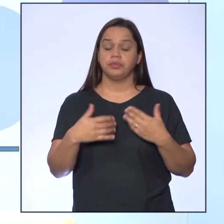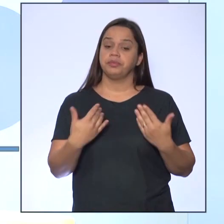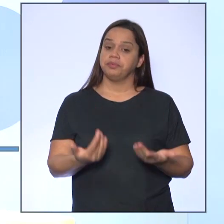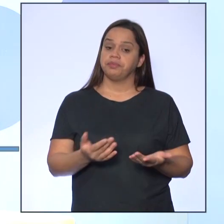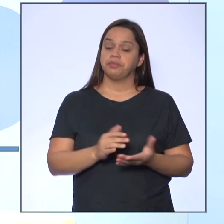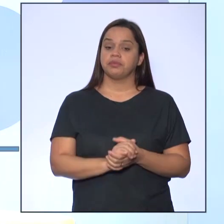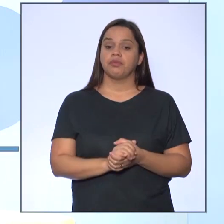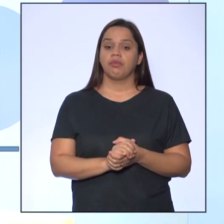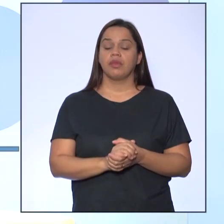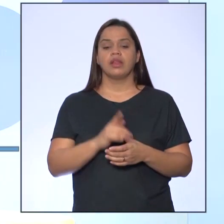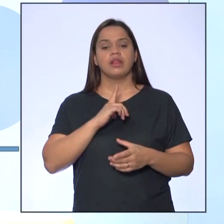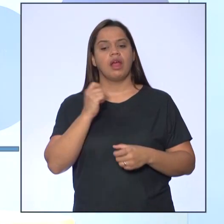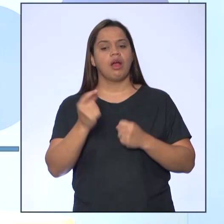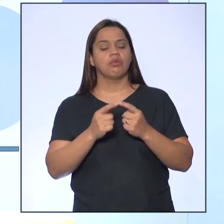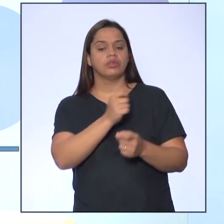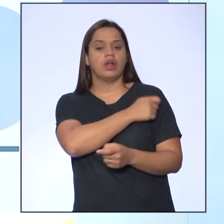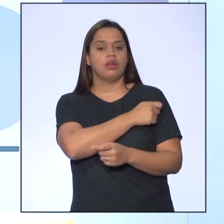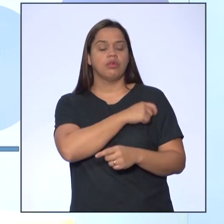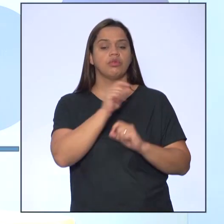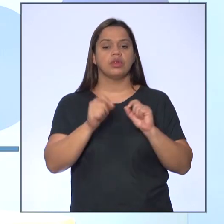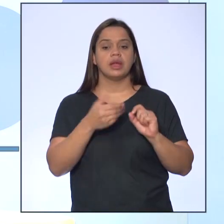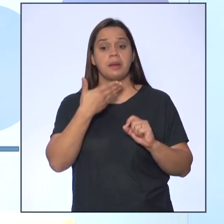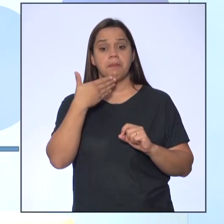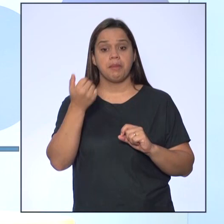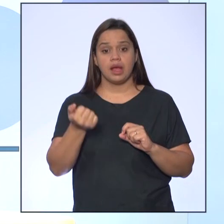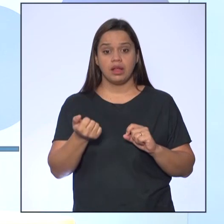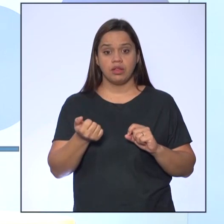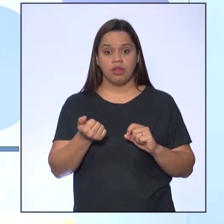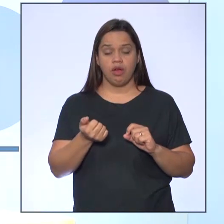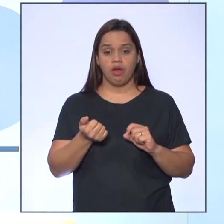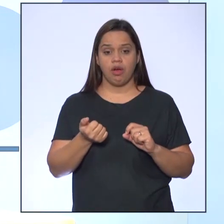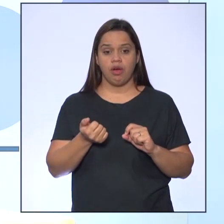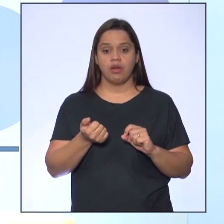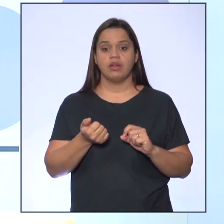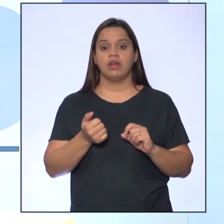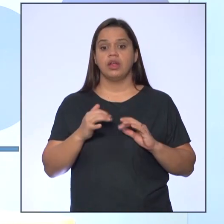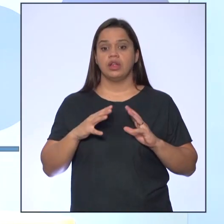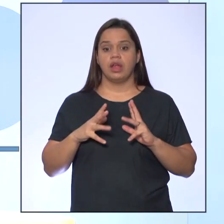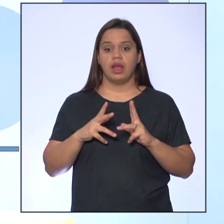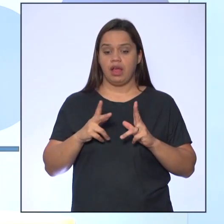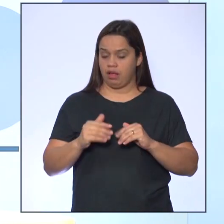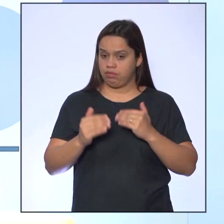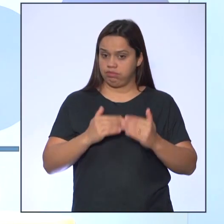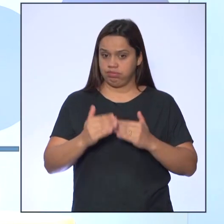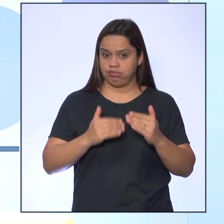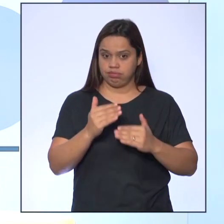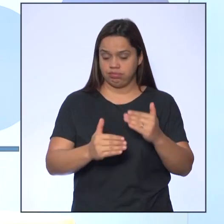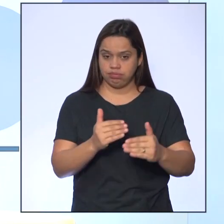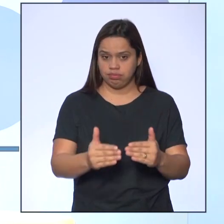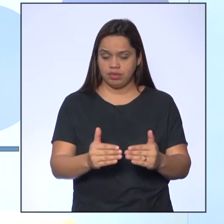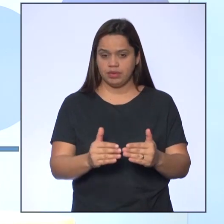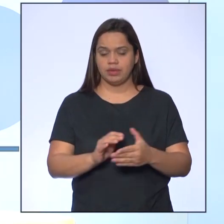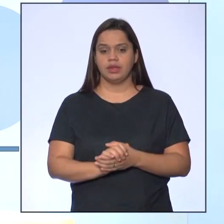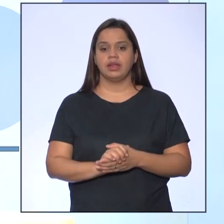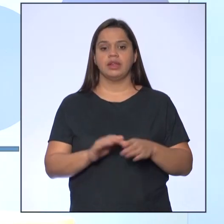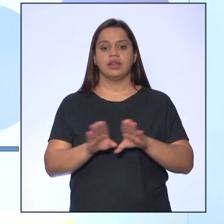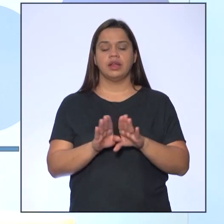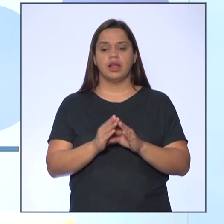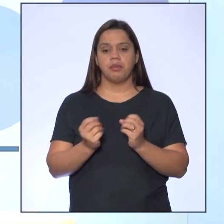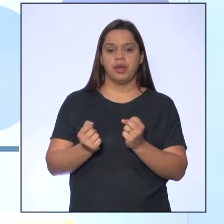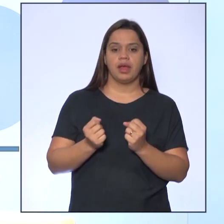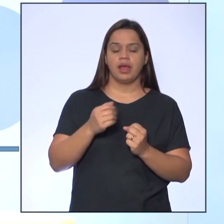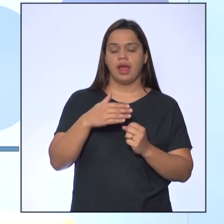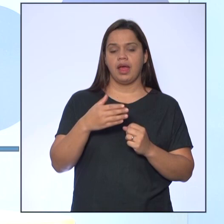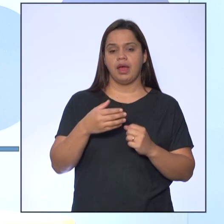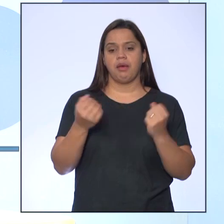E, e tem alguns falando que melhora o desempenho, é, que mais? Para proteger a